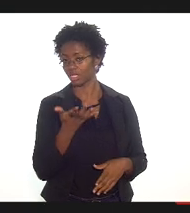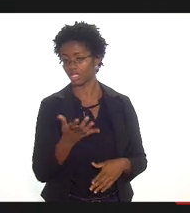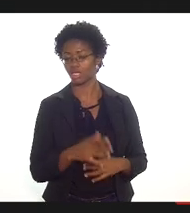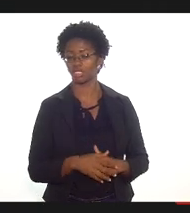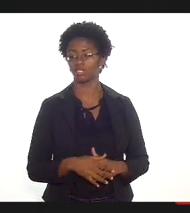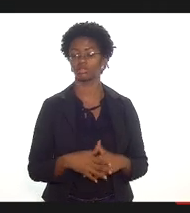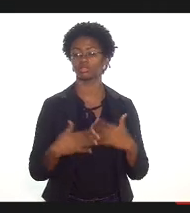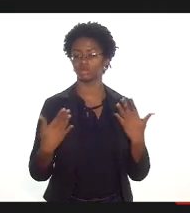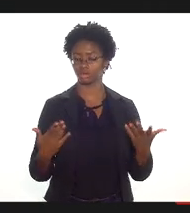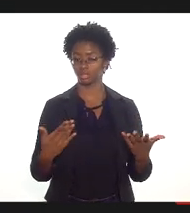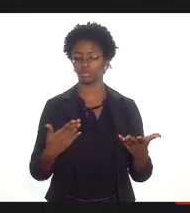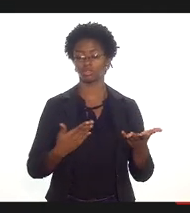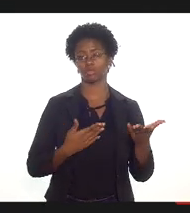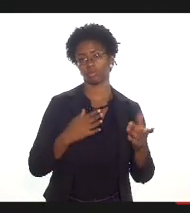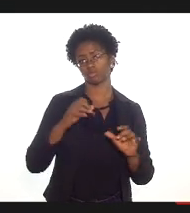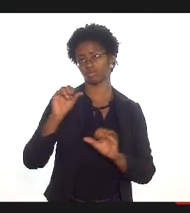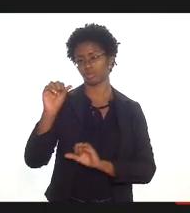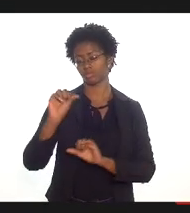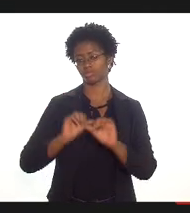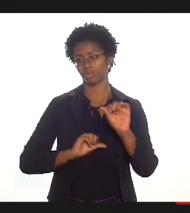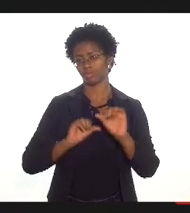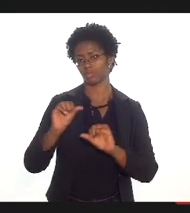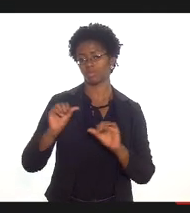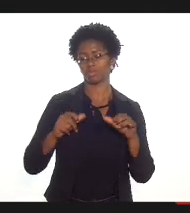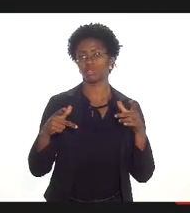Nós vamos intercalar, como foi feito